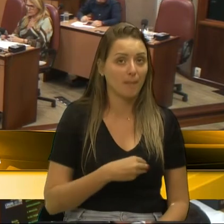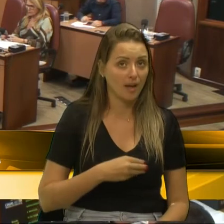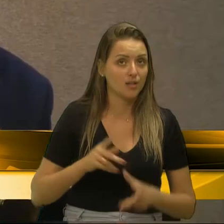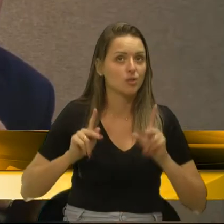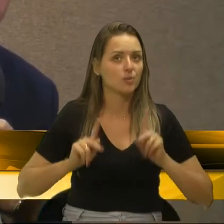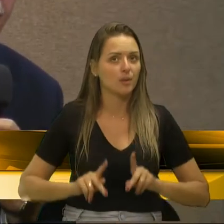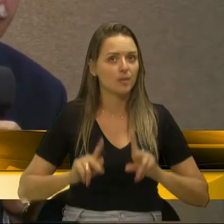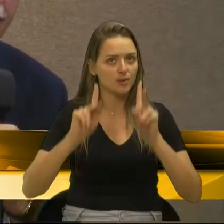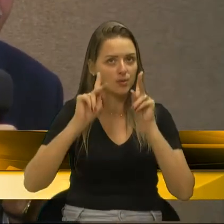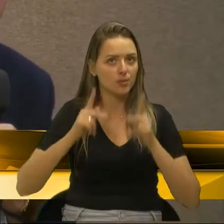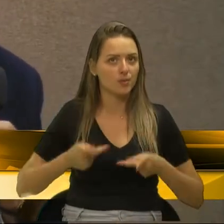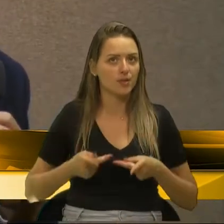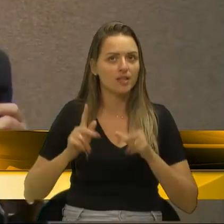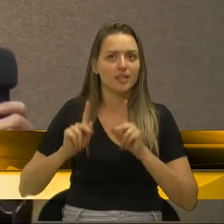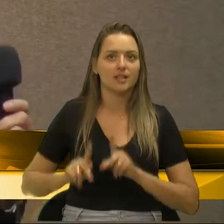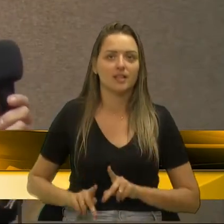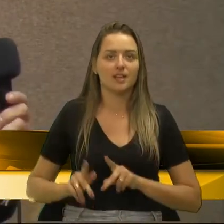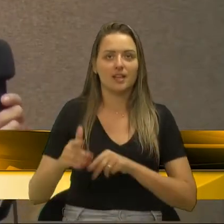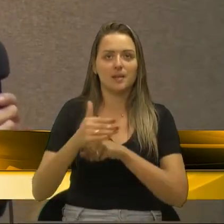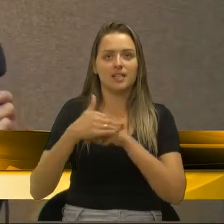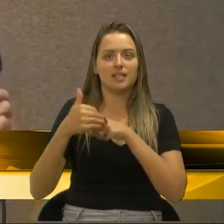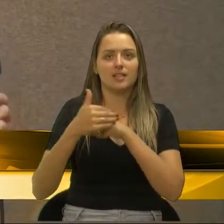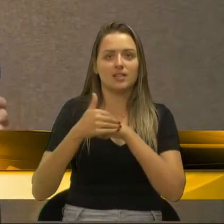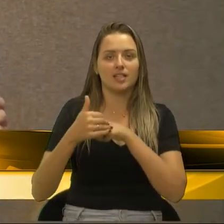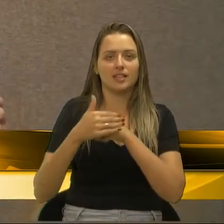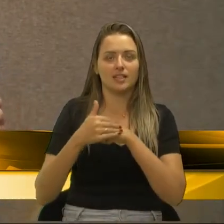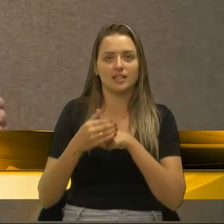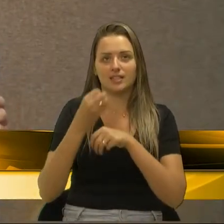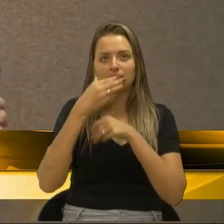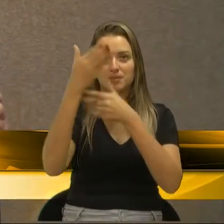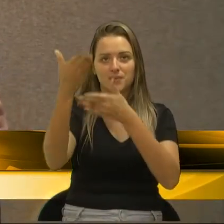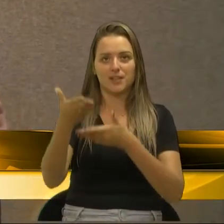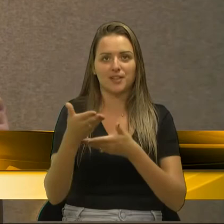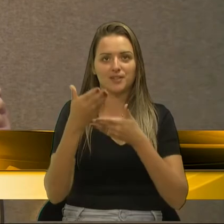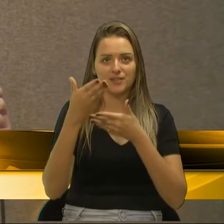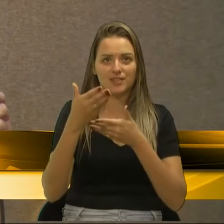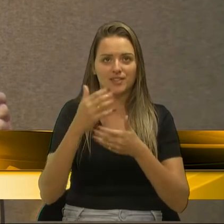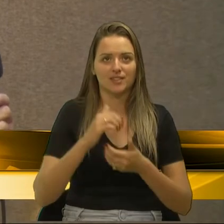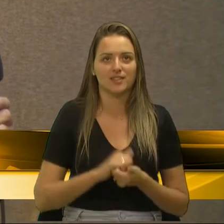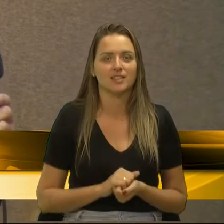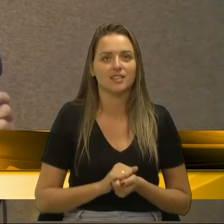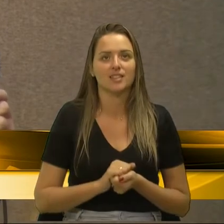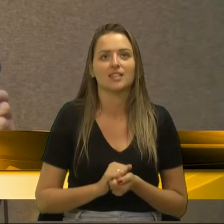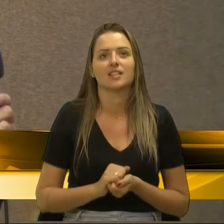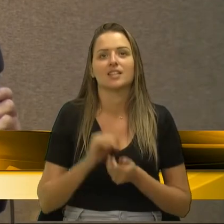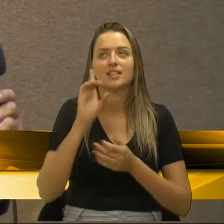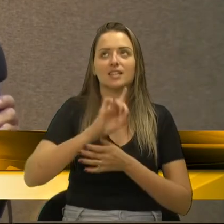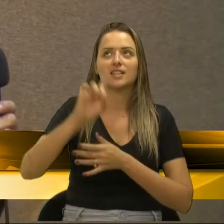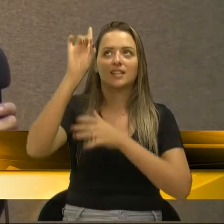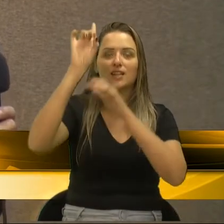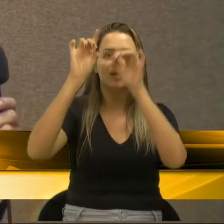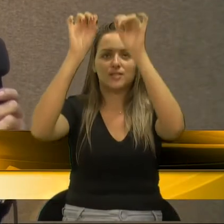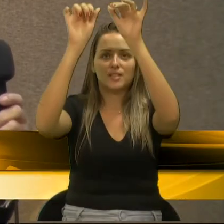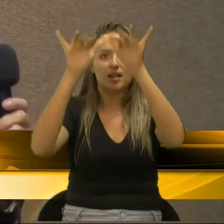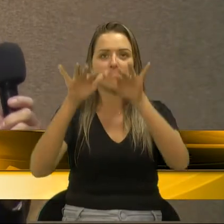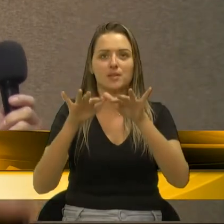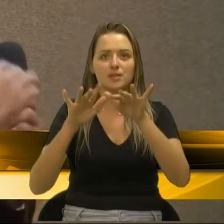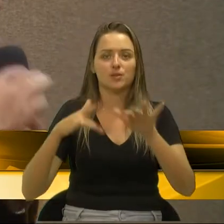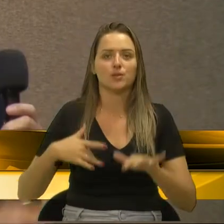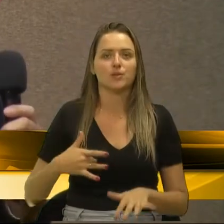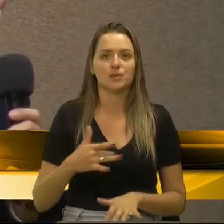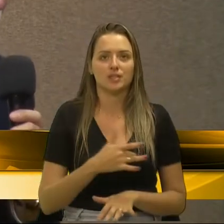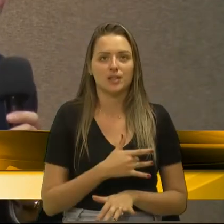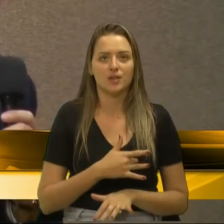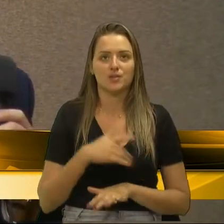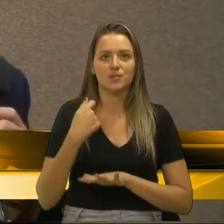muito humana, muito querida. Seja muito bem-vindo, doutor Virgili, que Deus lhe dê saúde, precisamos do senhor por